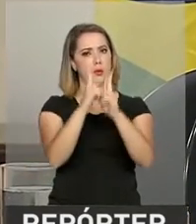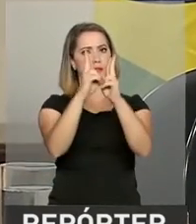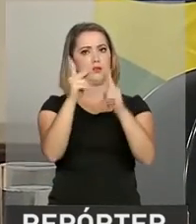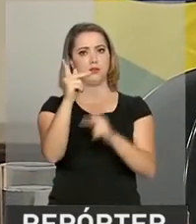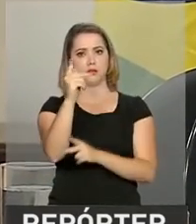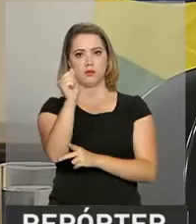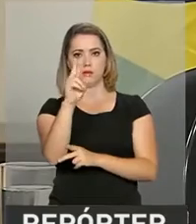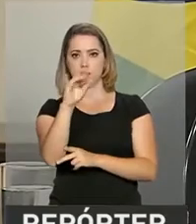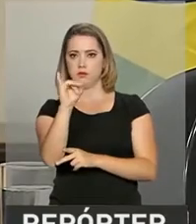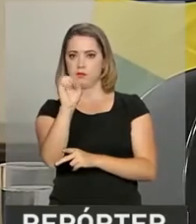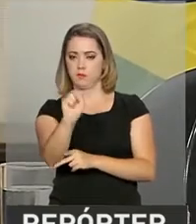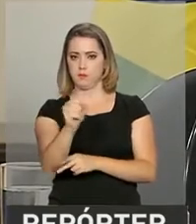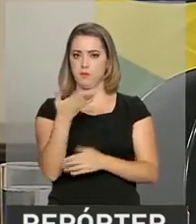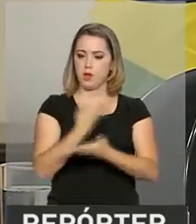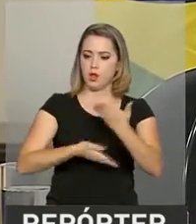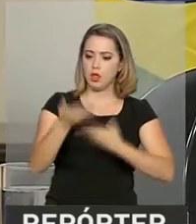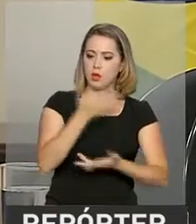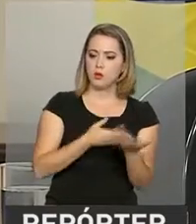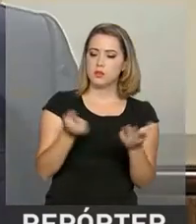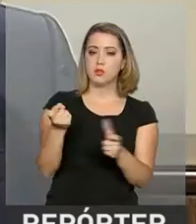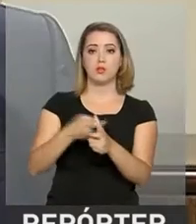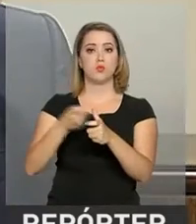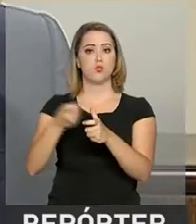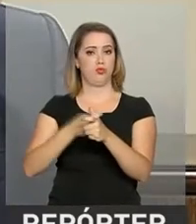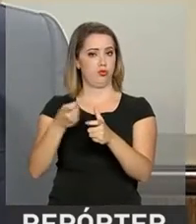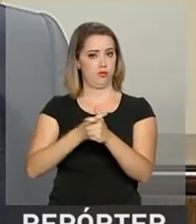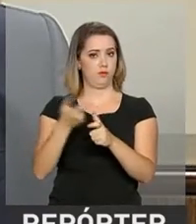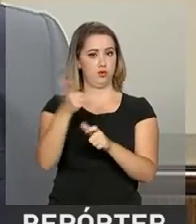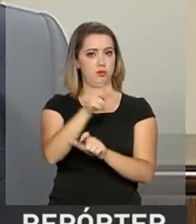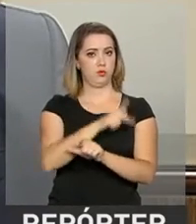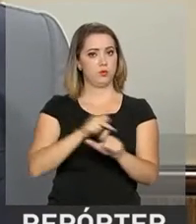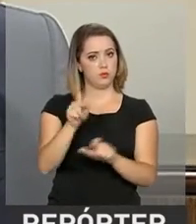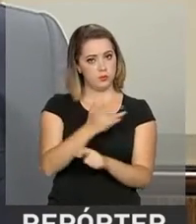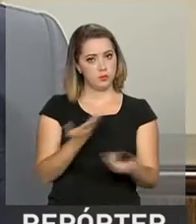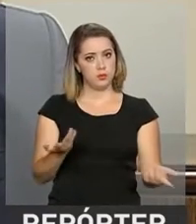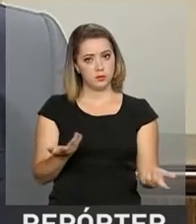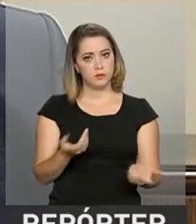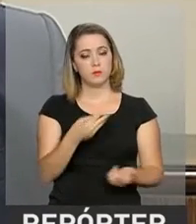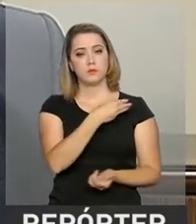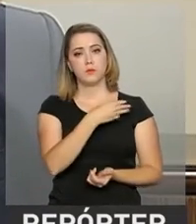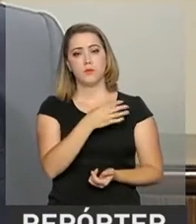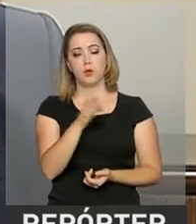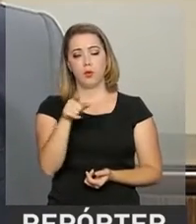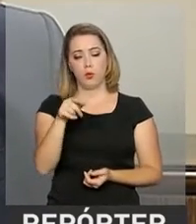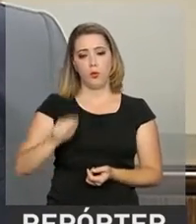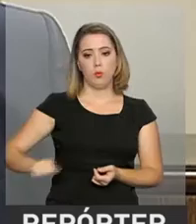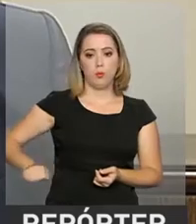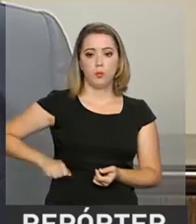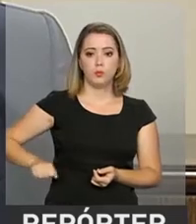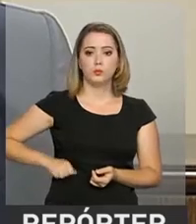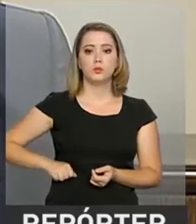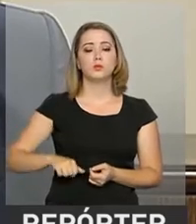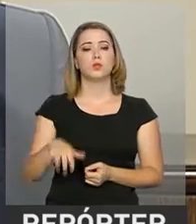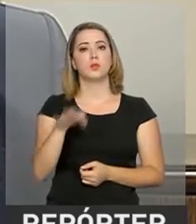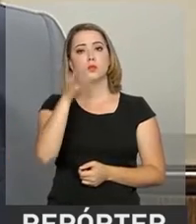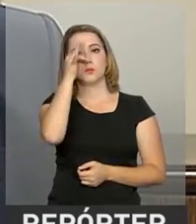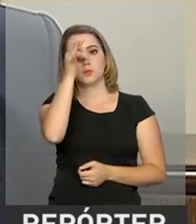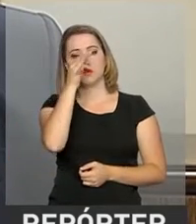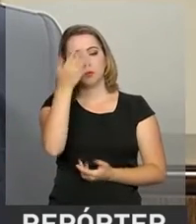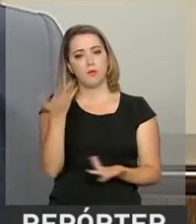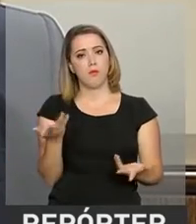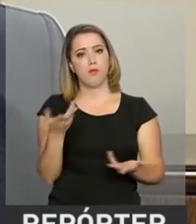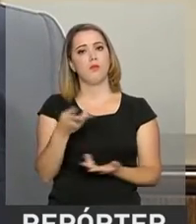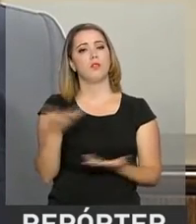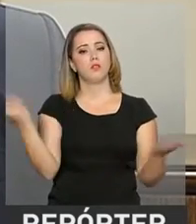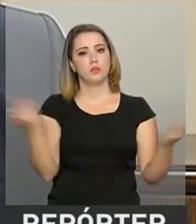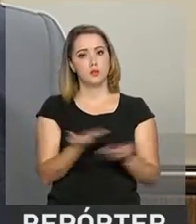trabalha na negociação de dívidas externas de acordo com o embaixador da frança país que preside o clube a organização ganha